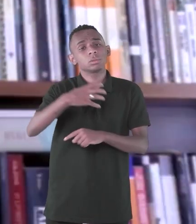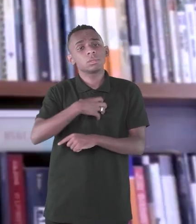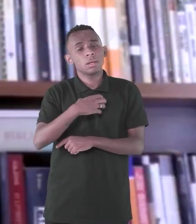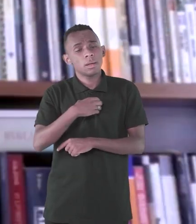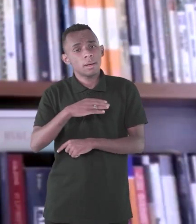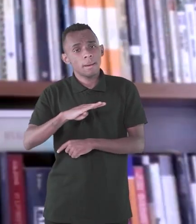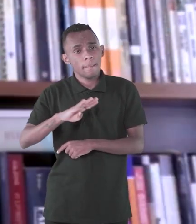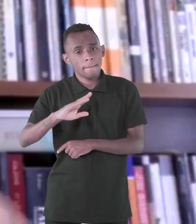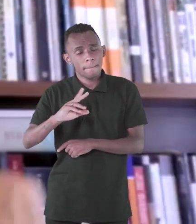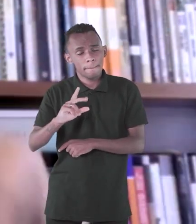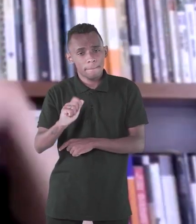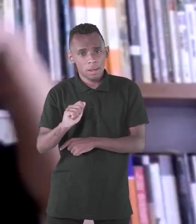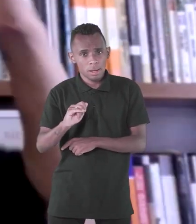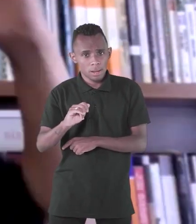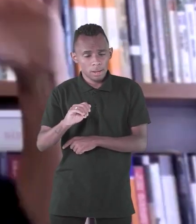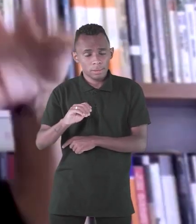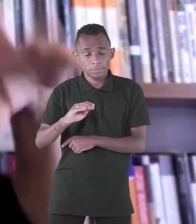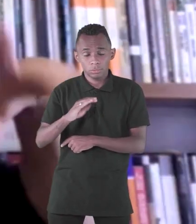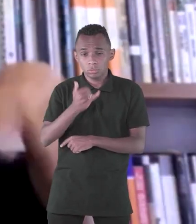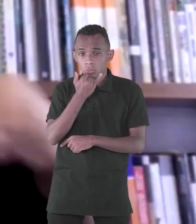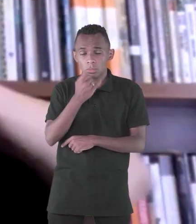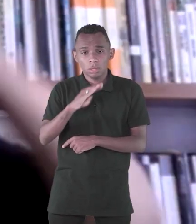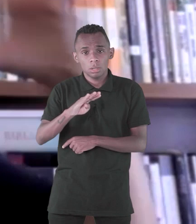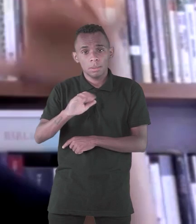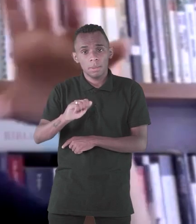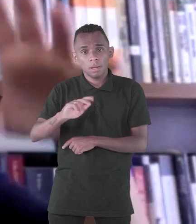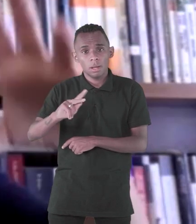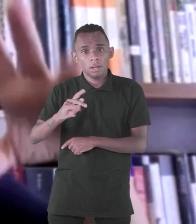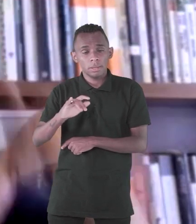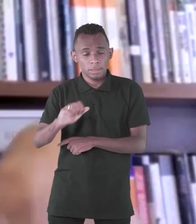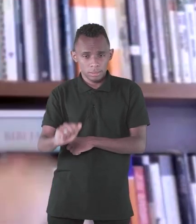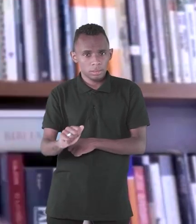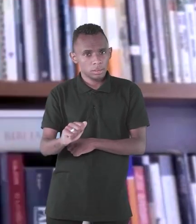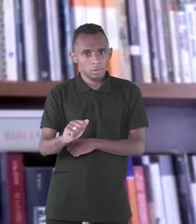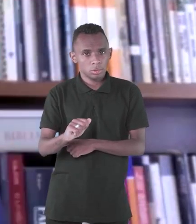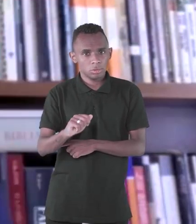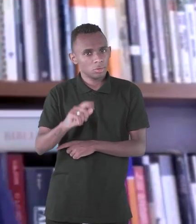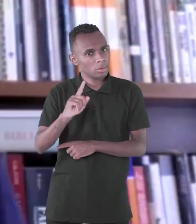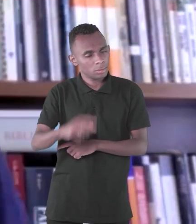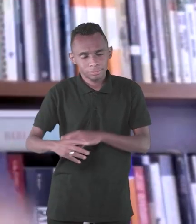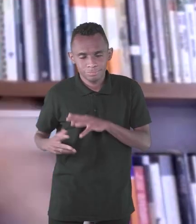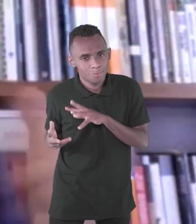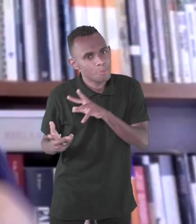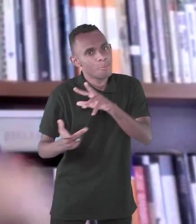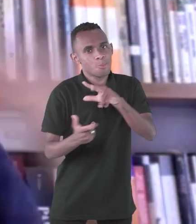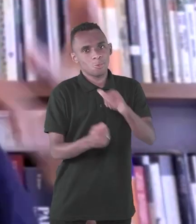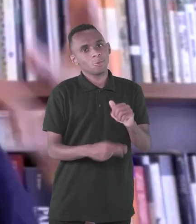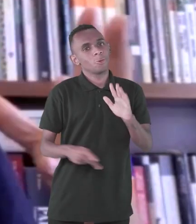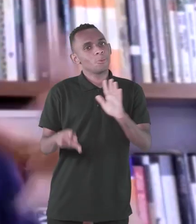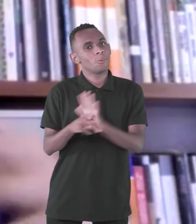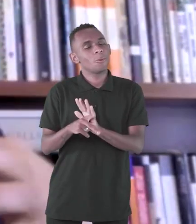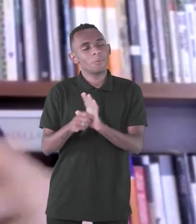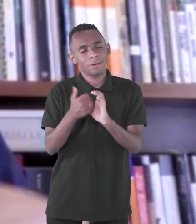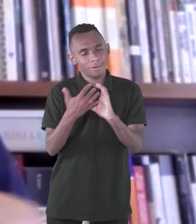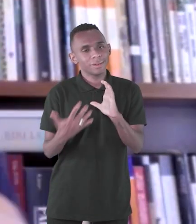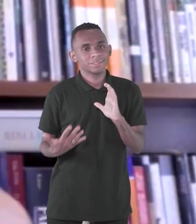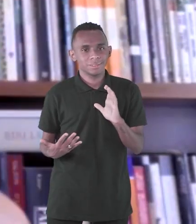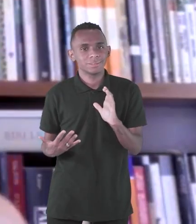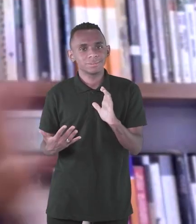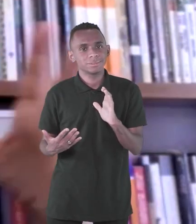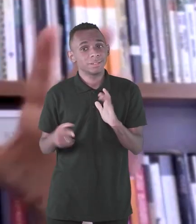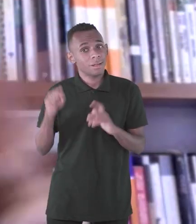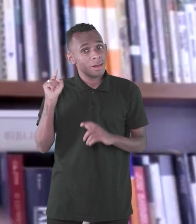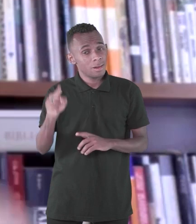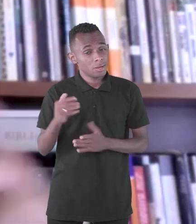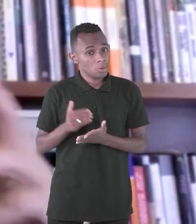música contemporânea da Bahia. A Bahia já é um mundo, né? Porque dali partiram pessoas que